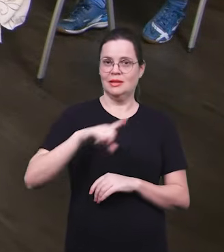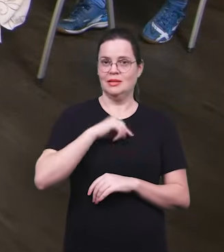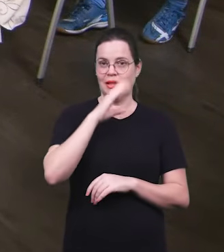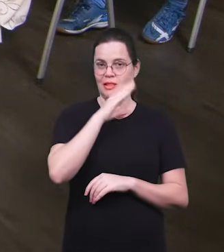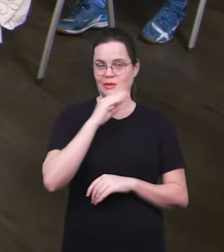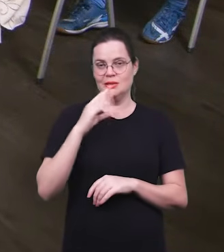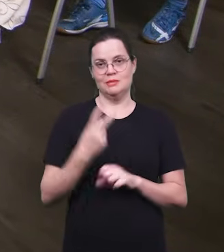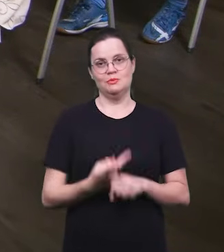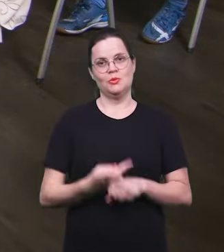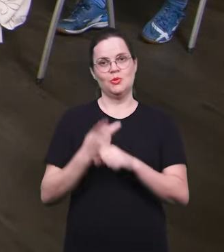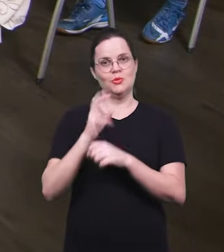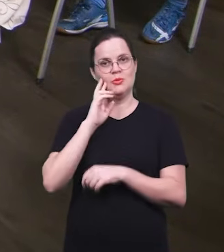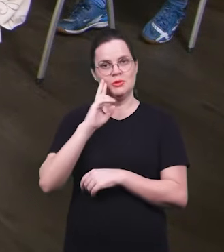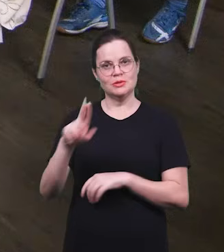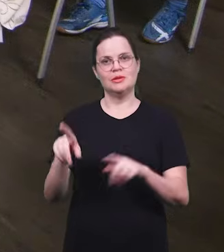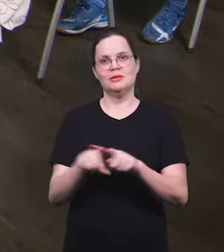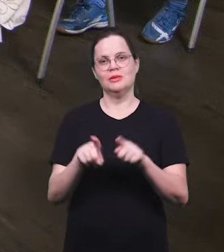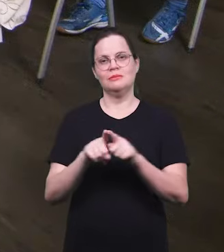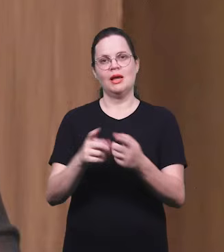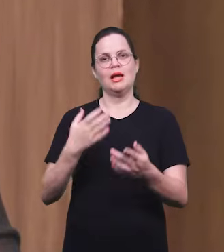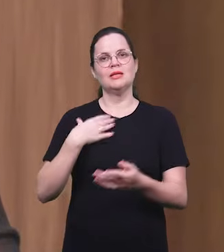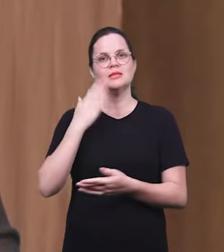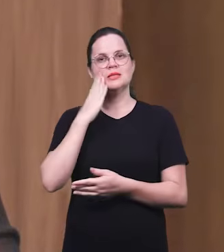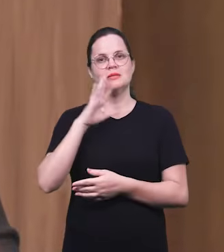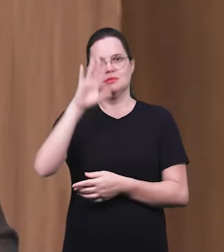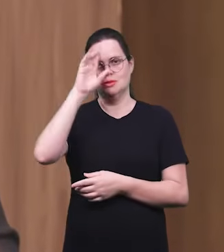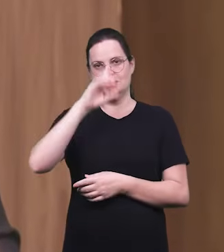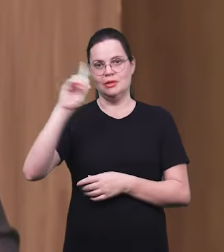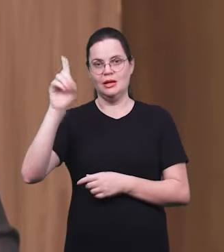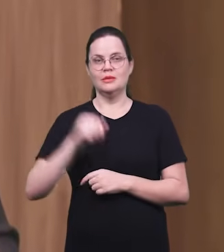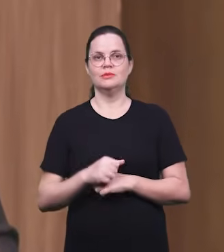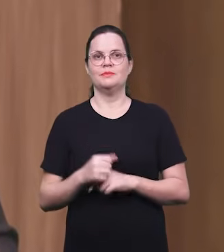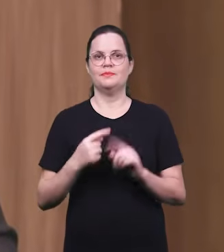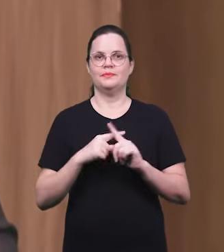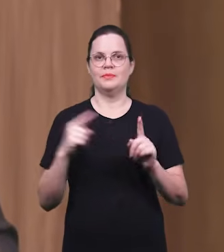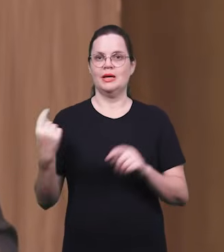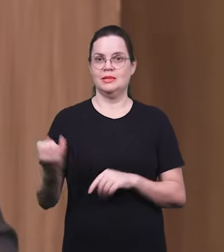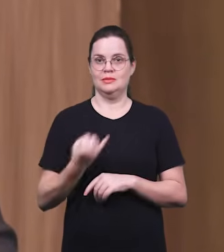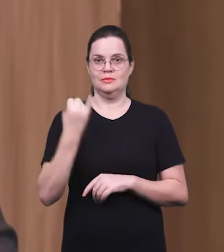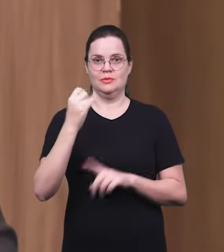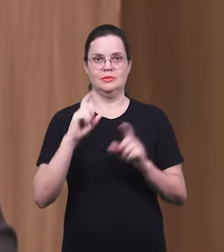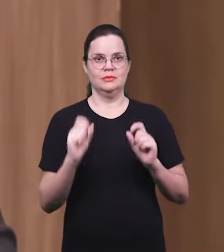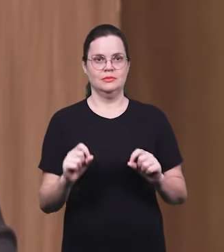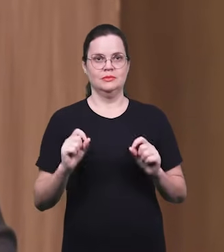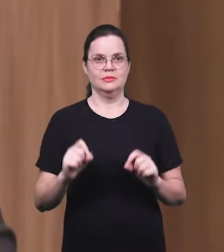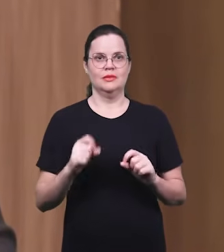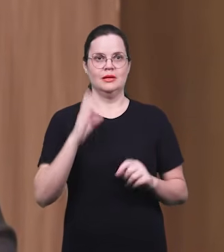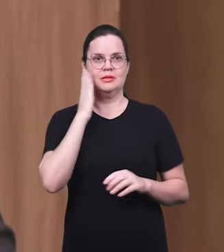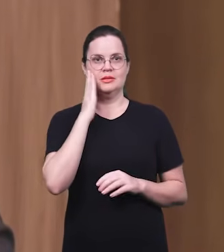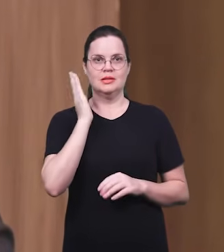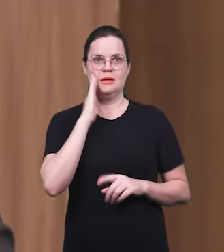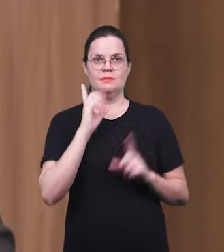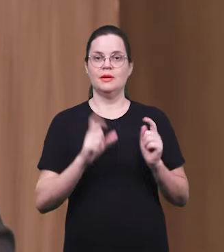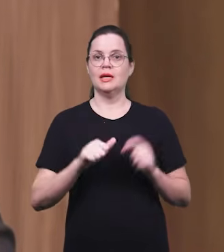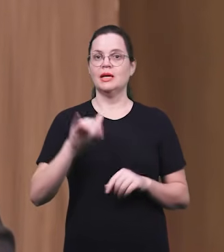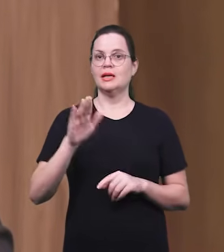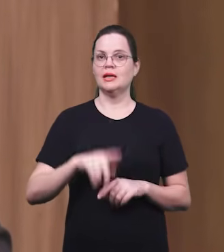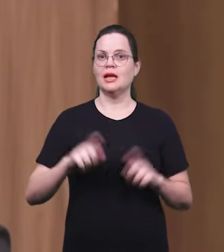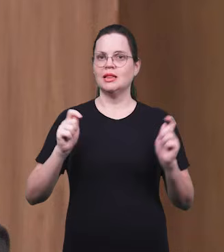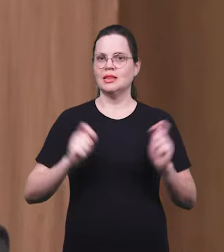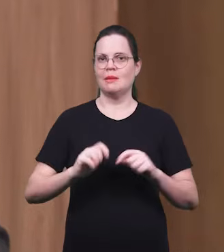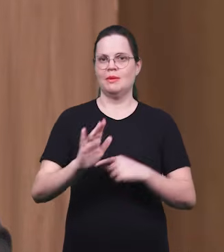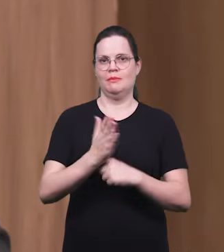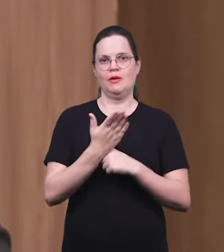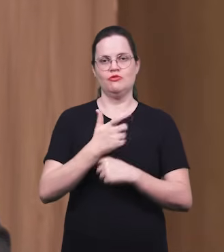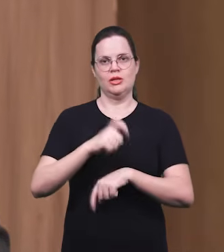eles procuram o Senhor, procuram a Deus, mas importante, muito importante, é saber quem você